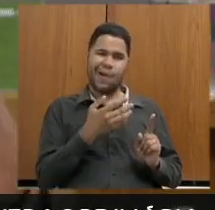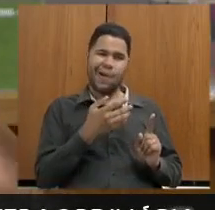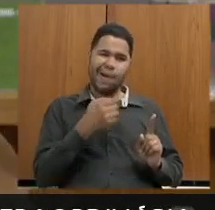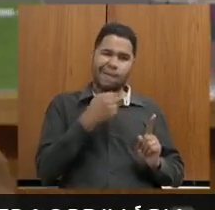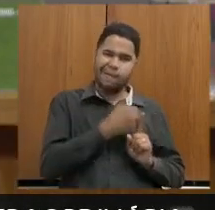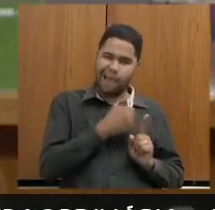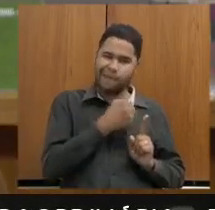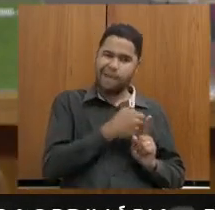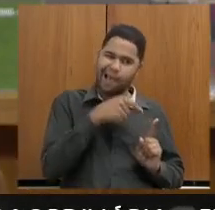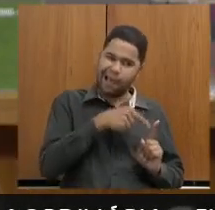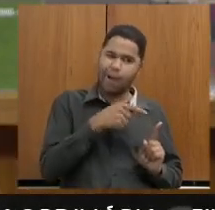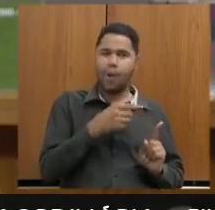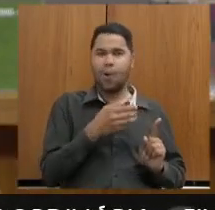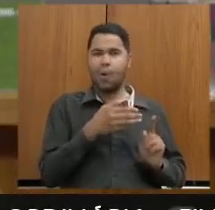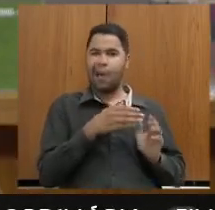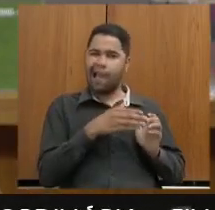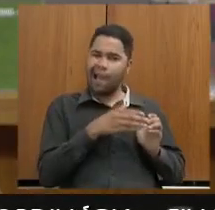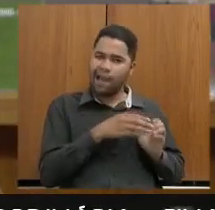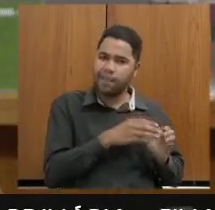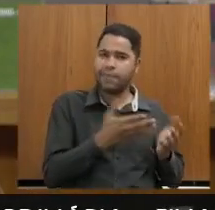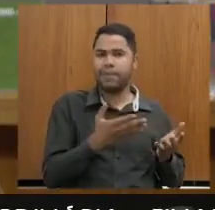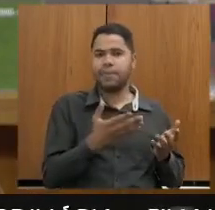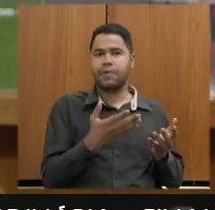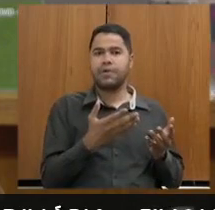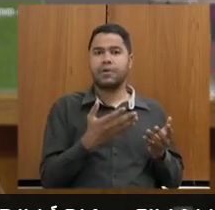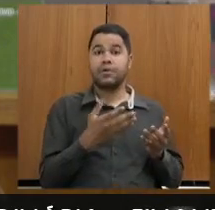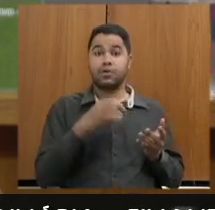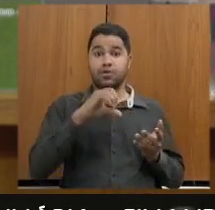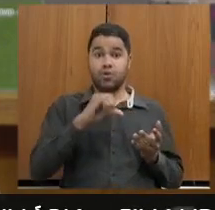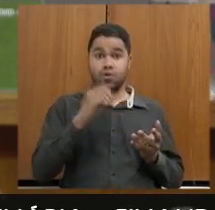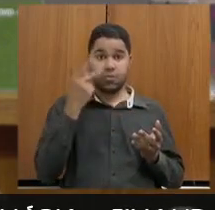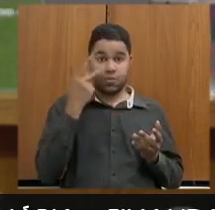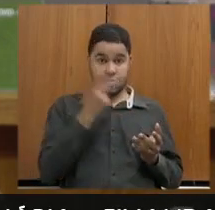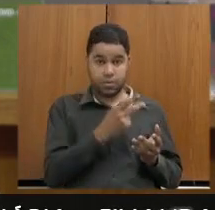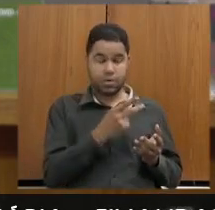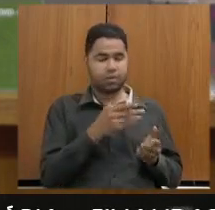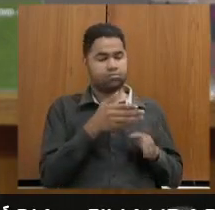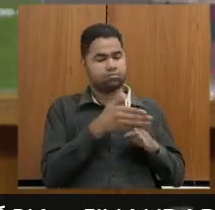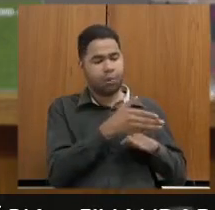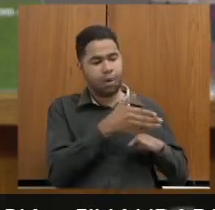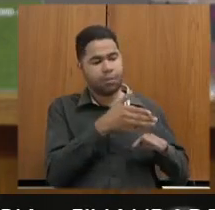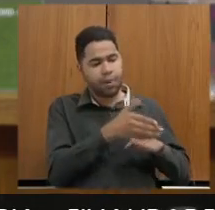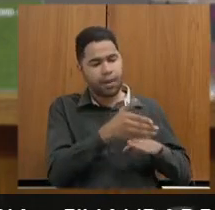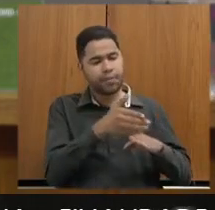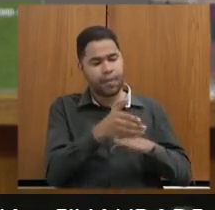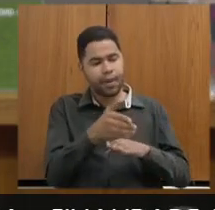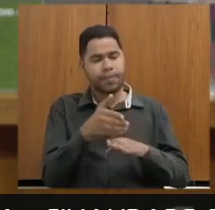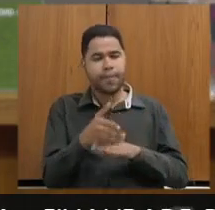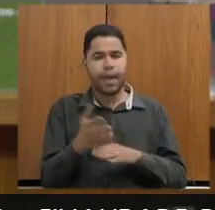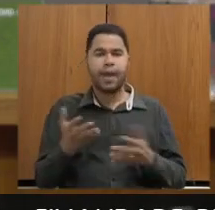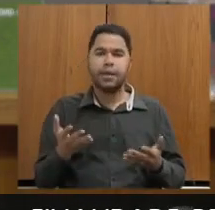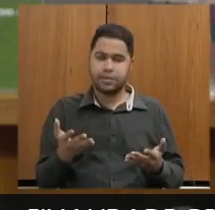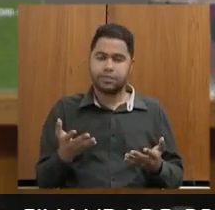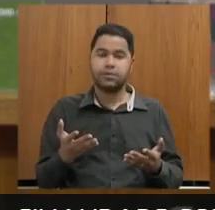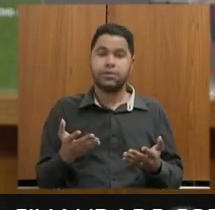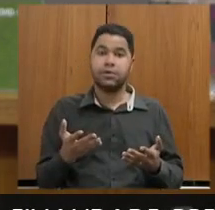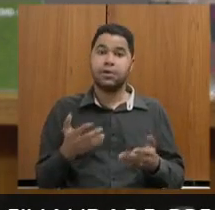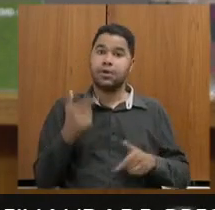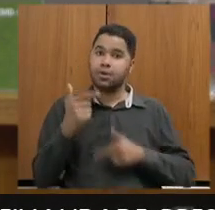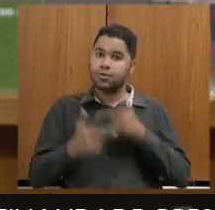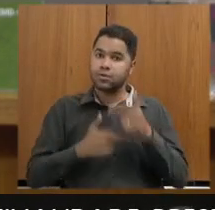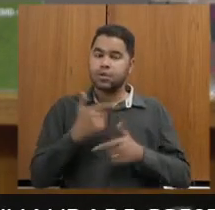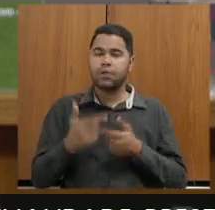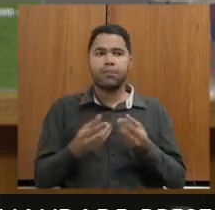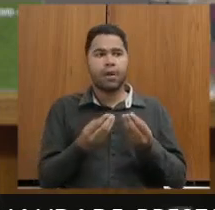ele tem todo um trabalho né são mais é são 9 visitas que acontecem e isso é é um